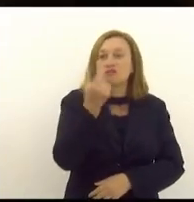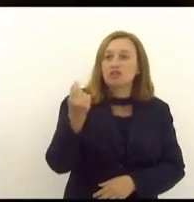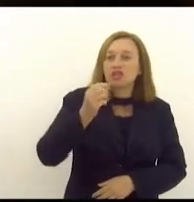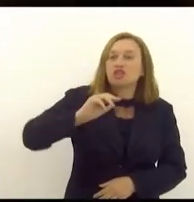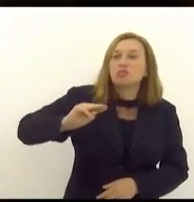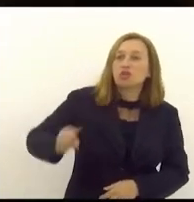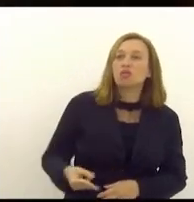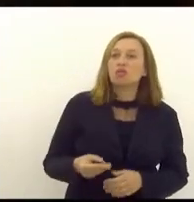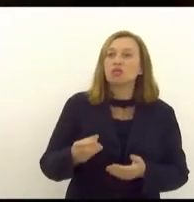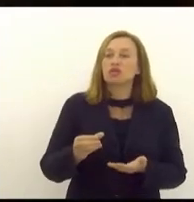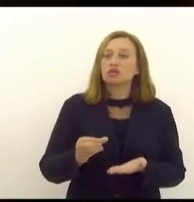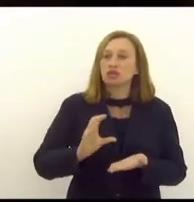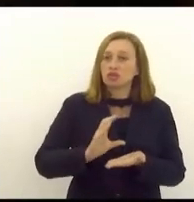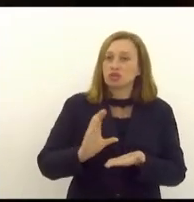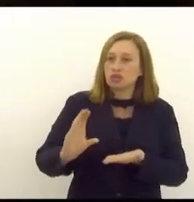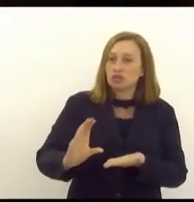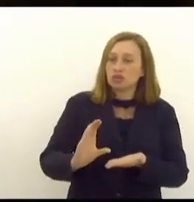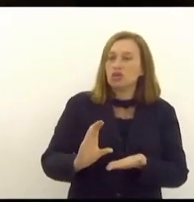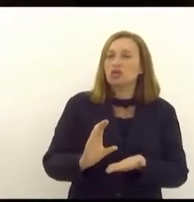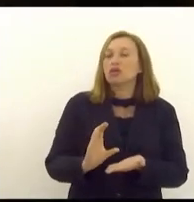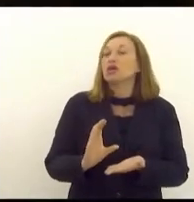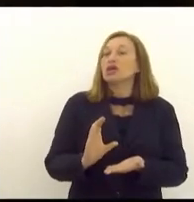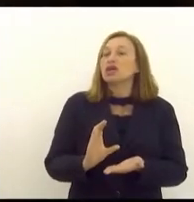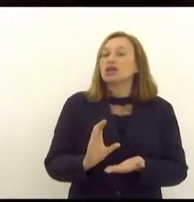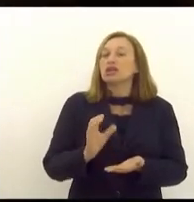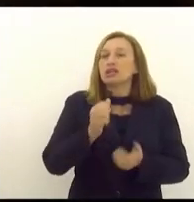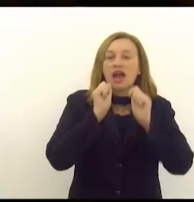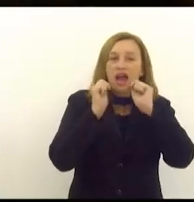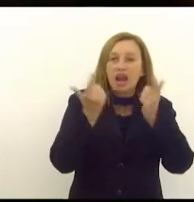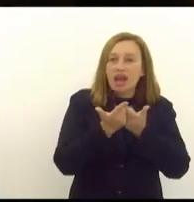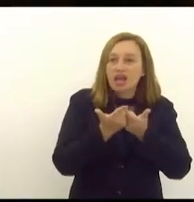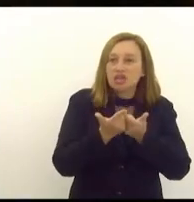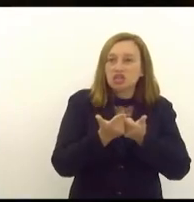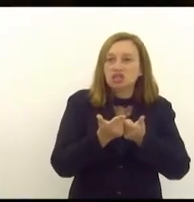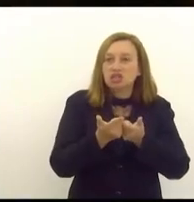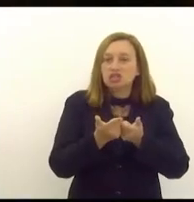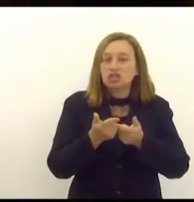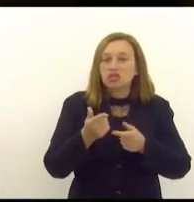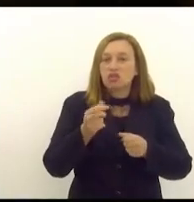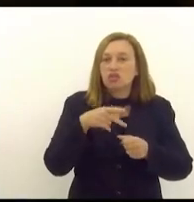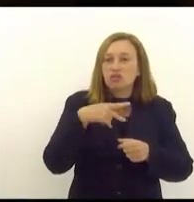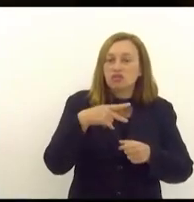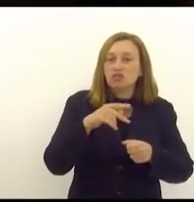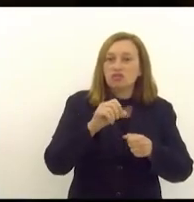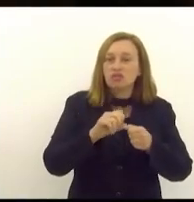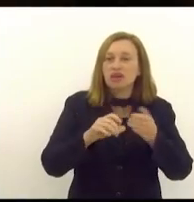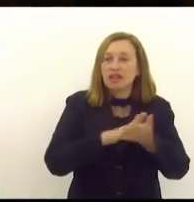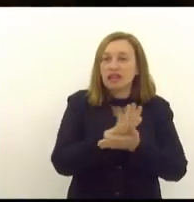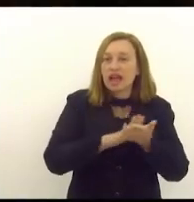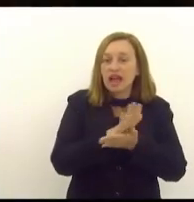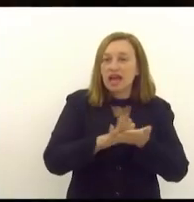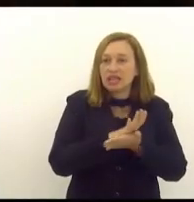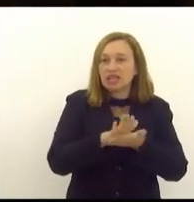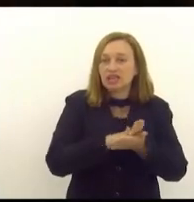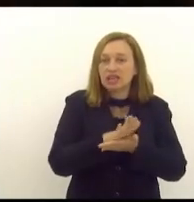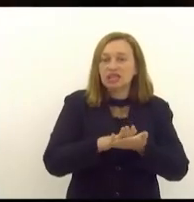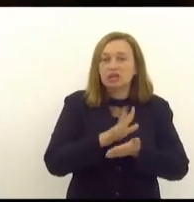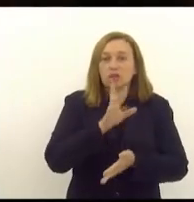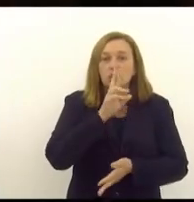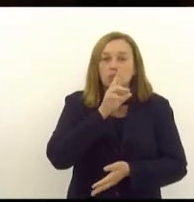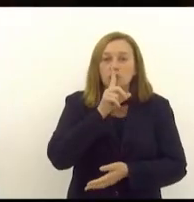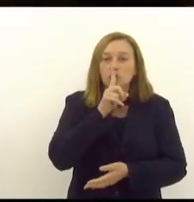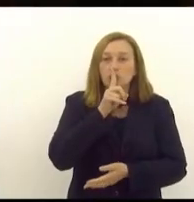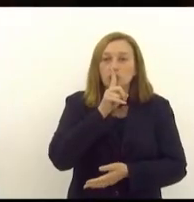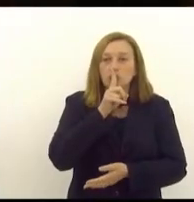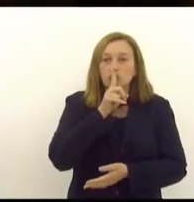da Assembleia Legislativa e não prestou contas até hoje está como se diz no popular enrolando empurrando com a barriga a resposta isso